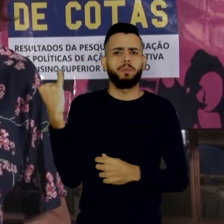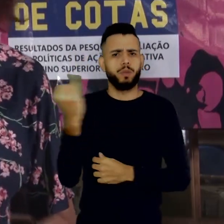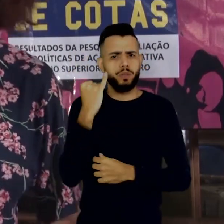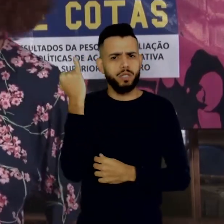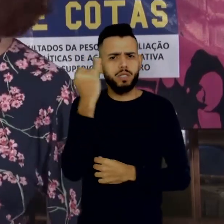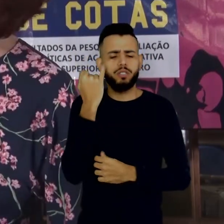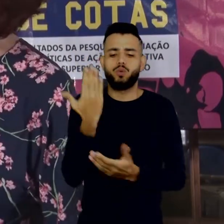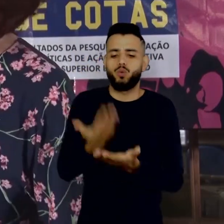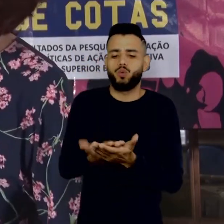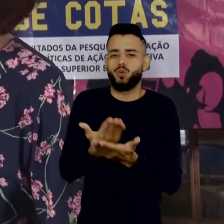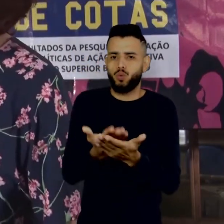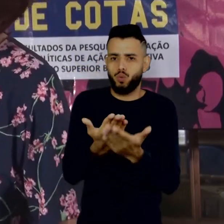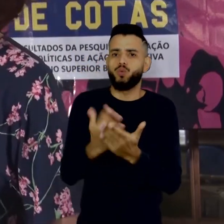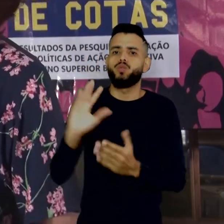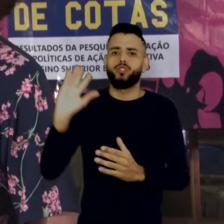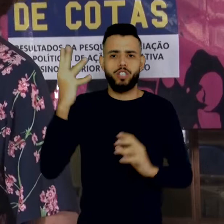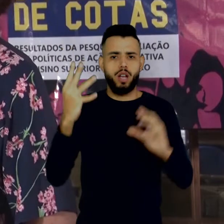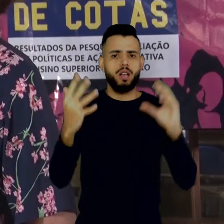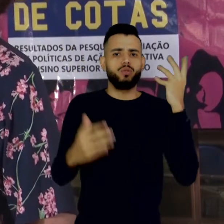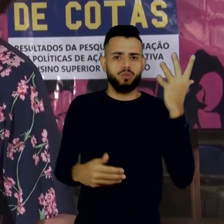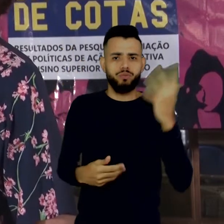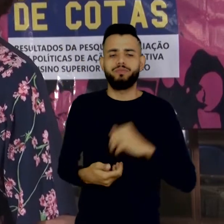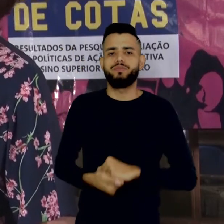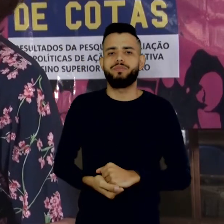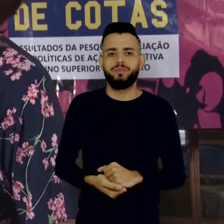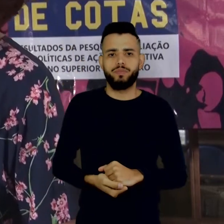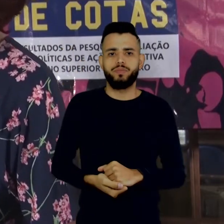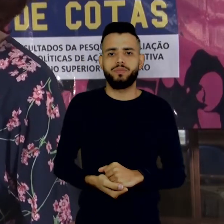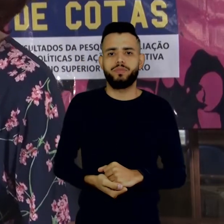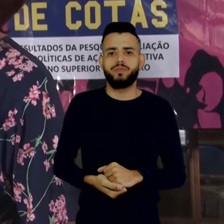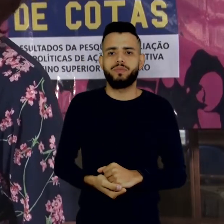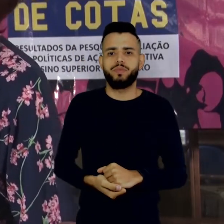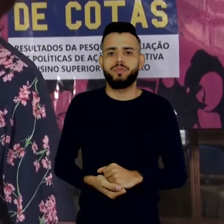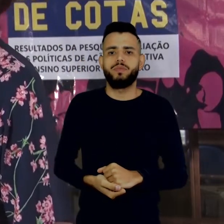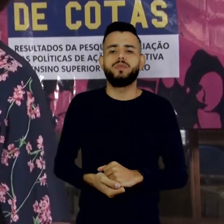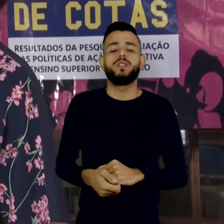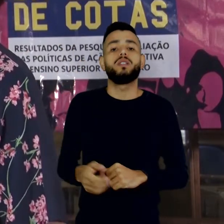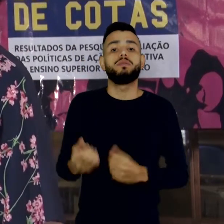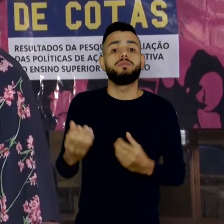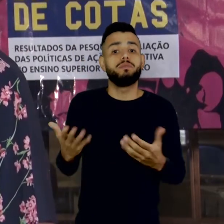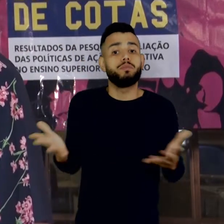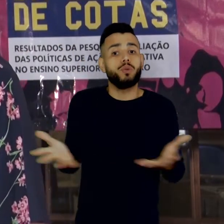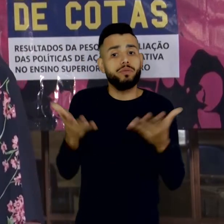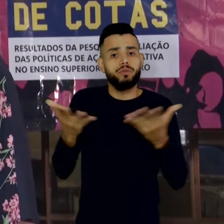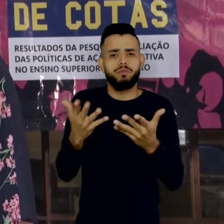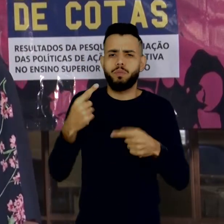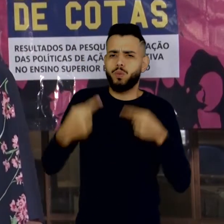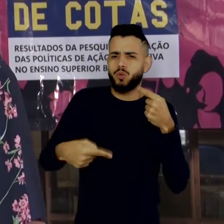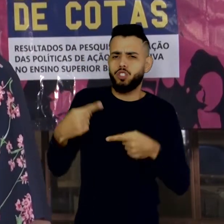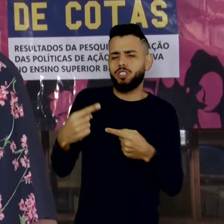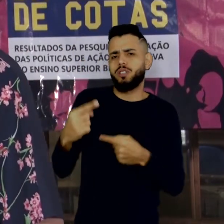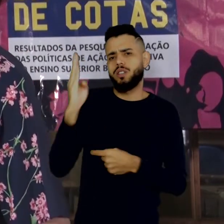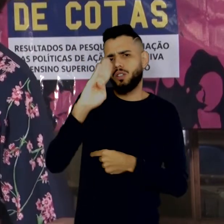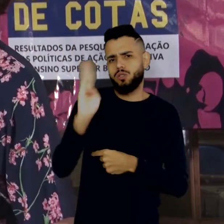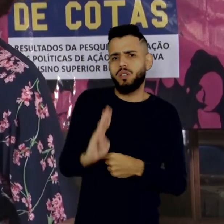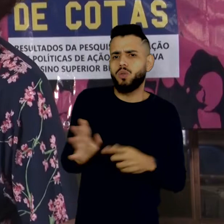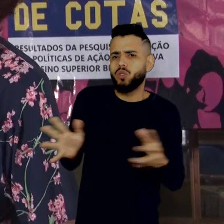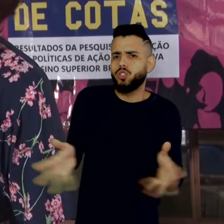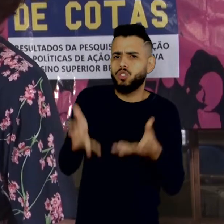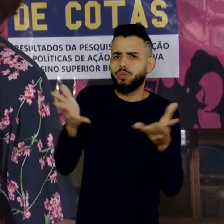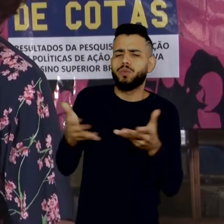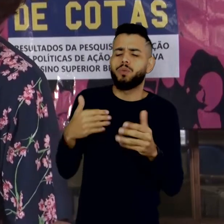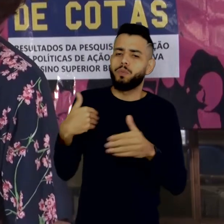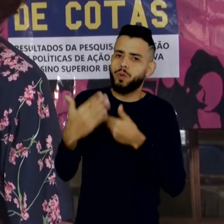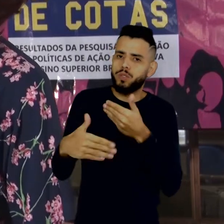estudos de caso. Promover uma política nacional de estímulo a processos de avaliação institucional